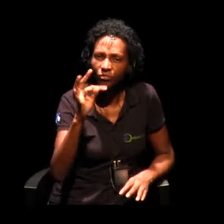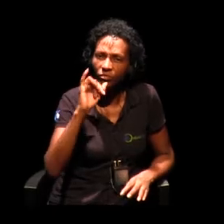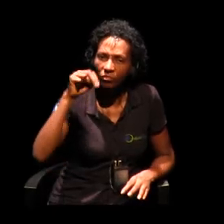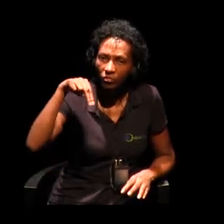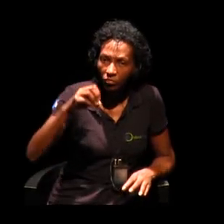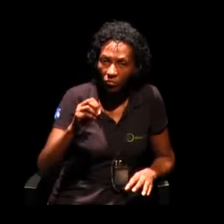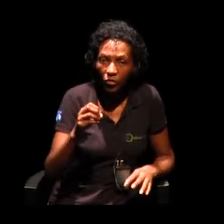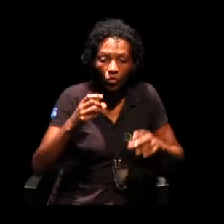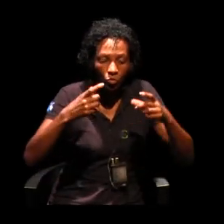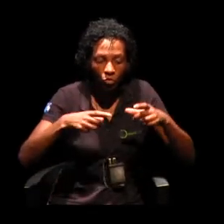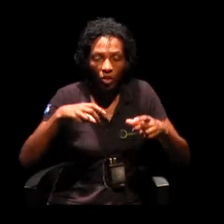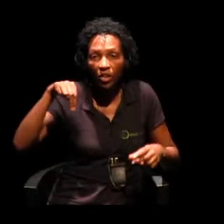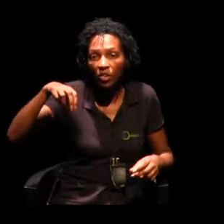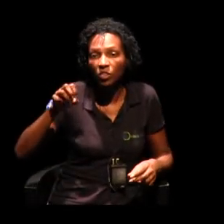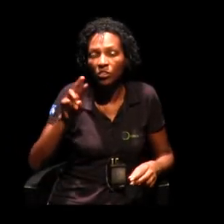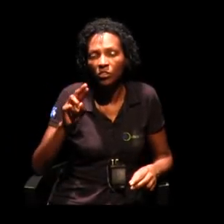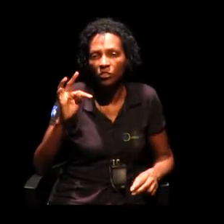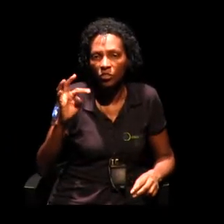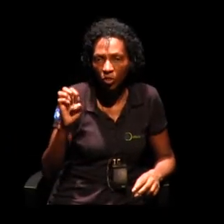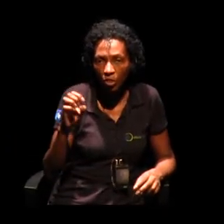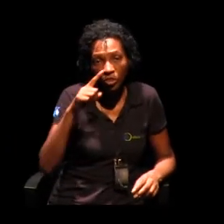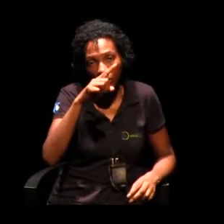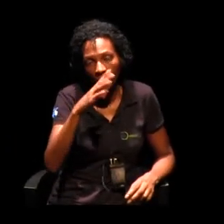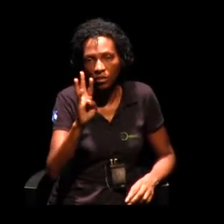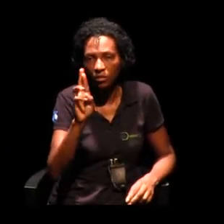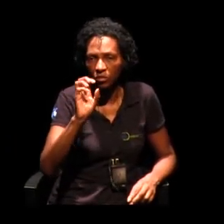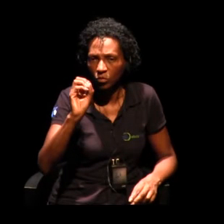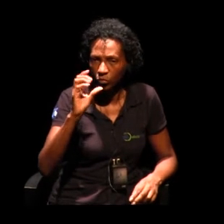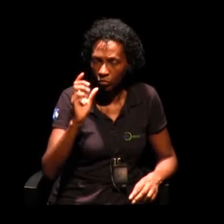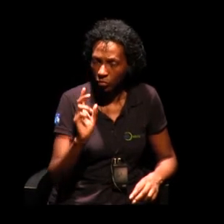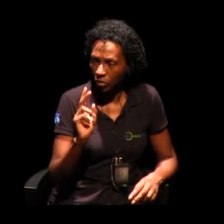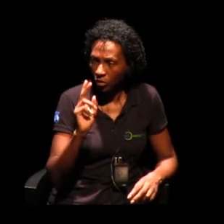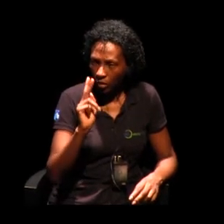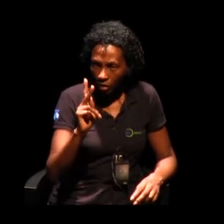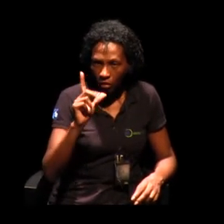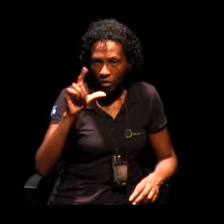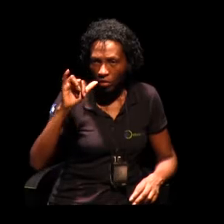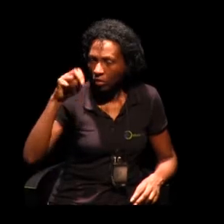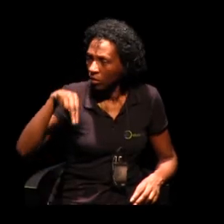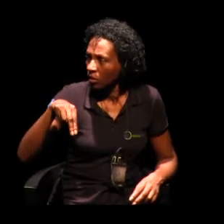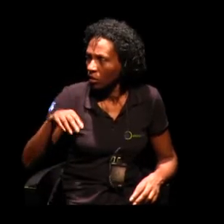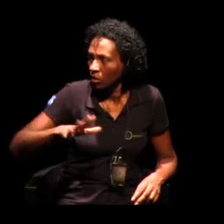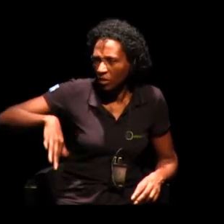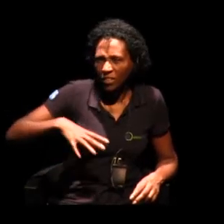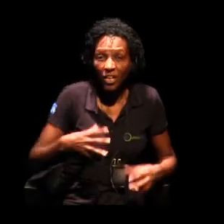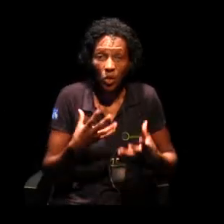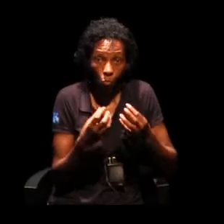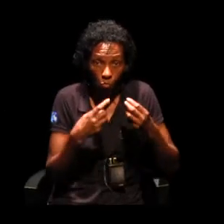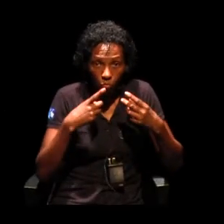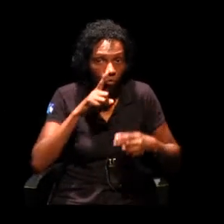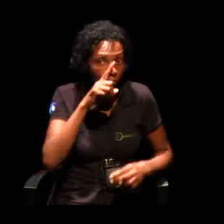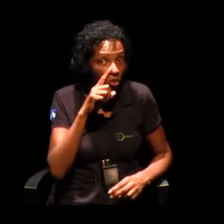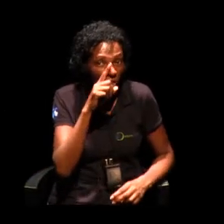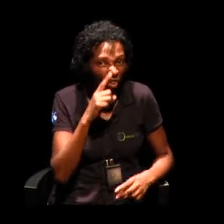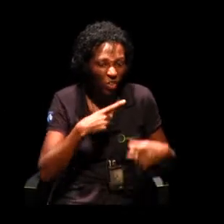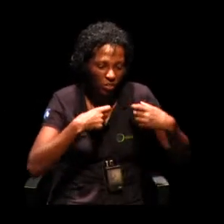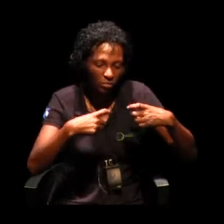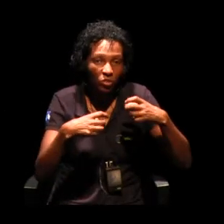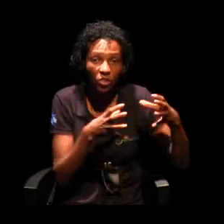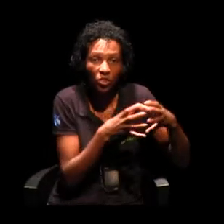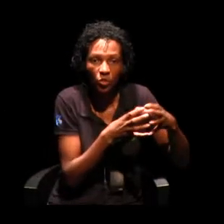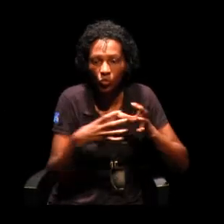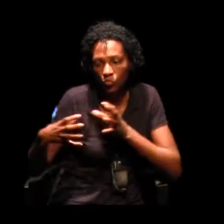latino localizado na parte norte do Brooklyn. É uma área que existe